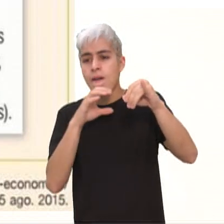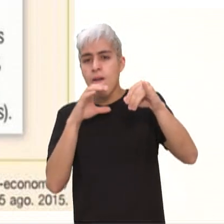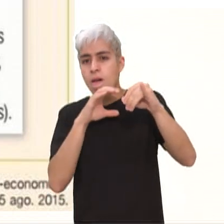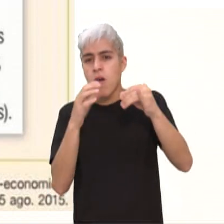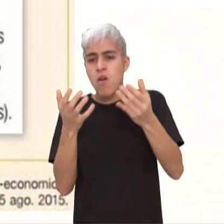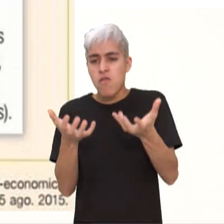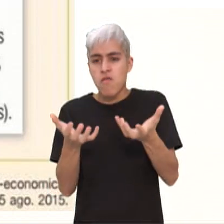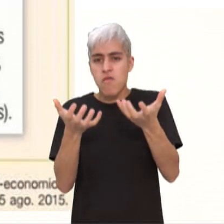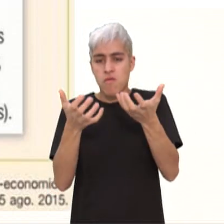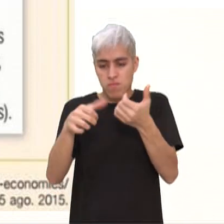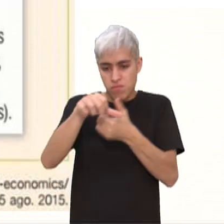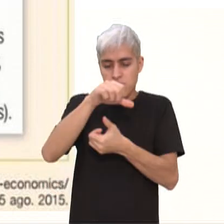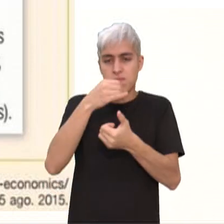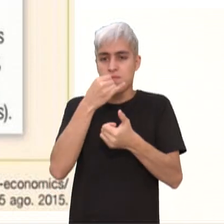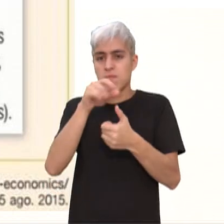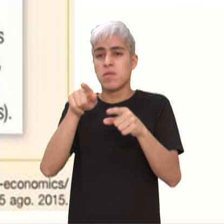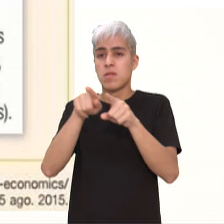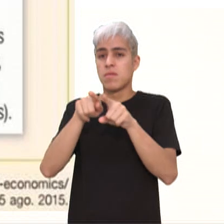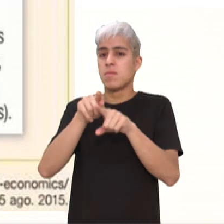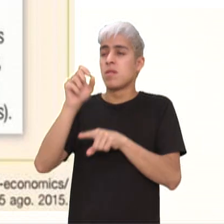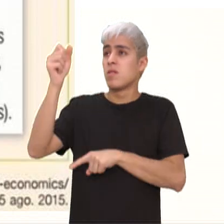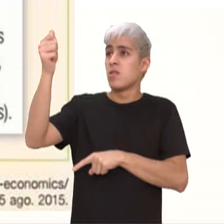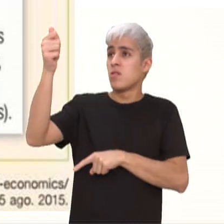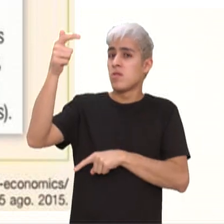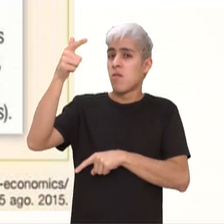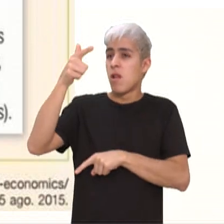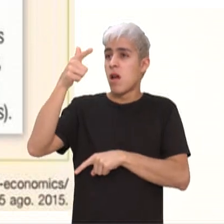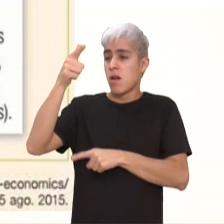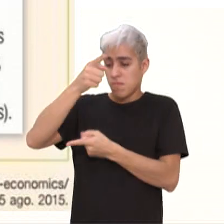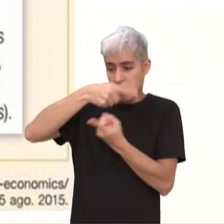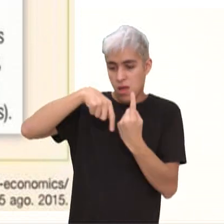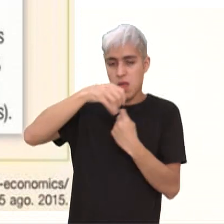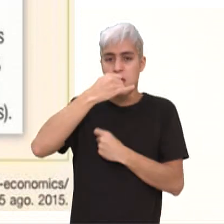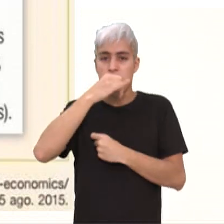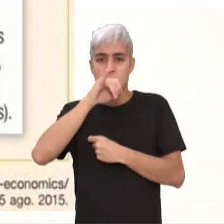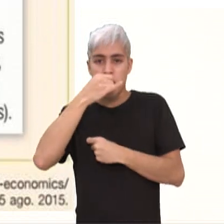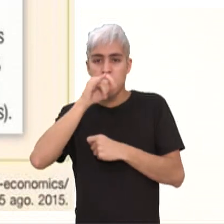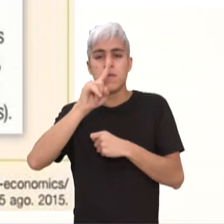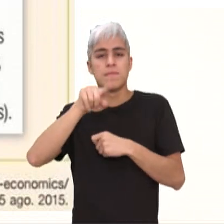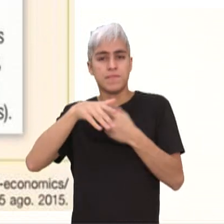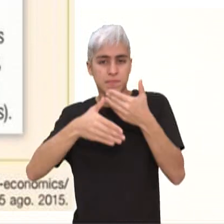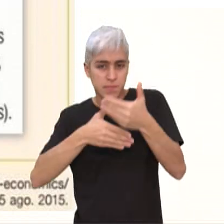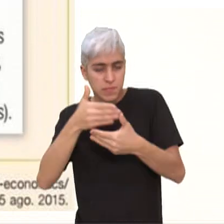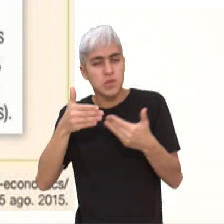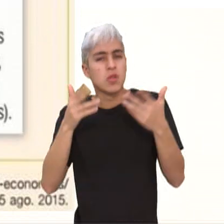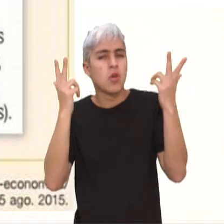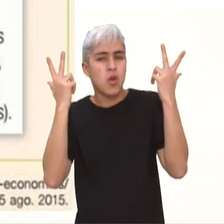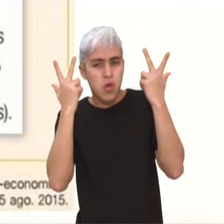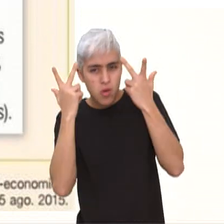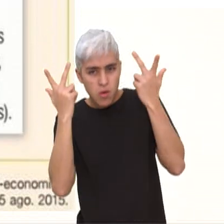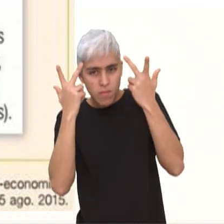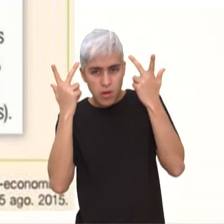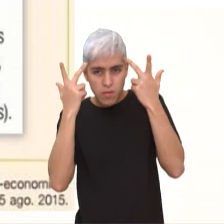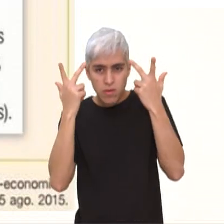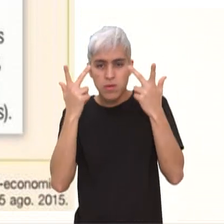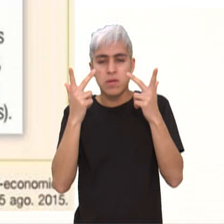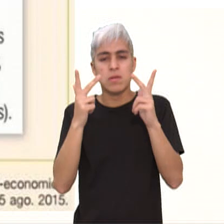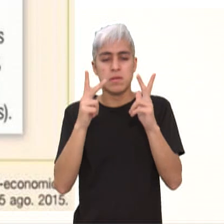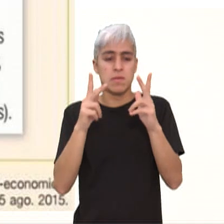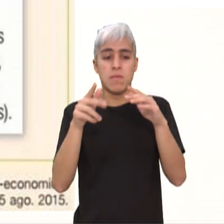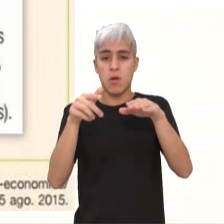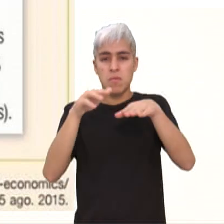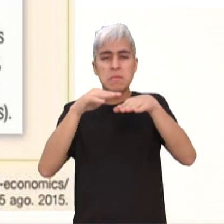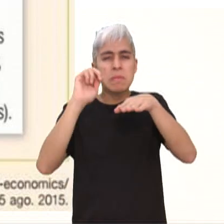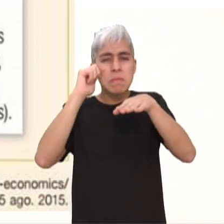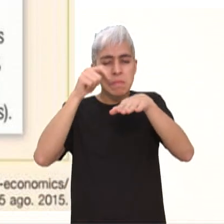né? A energia solar, tá? Que é o processo normalmente através de células